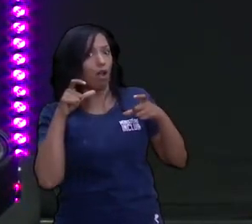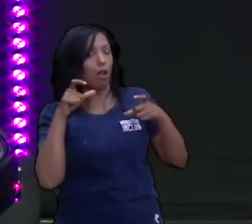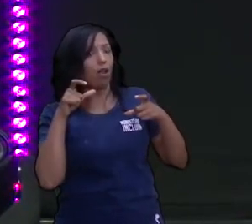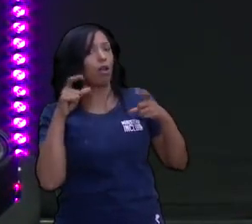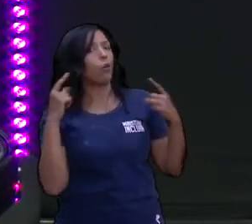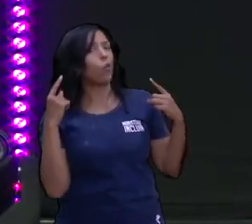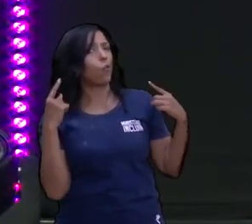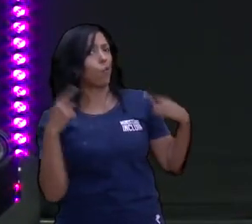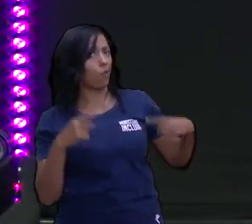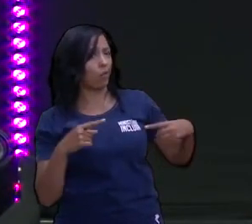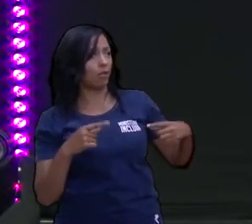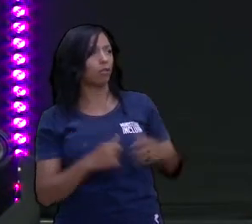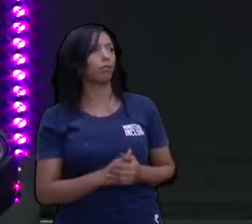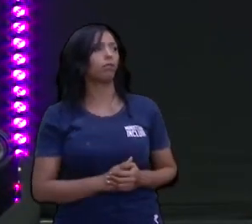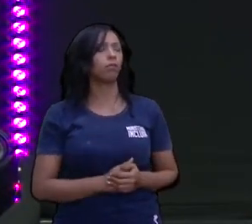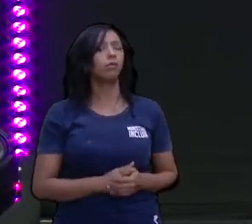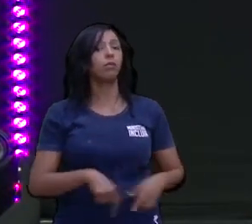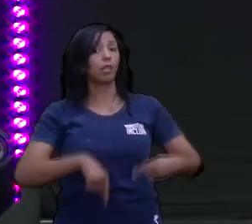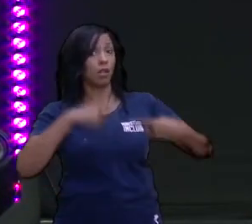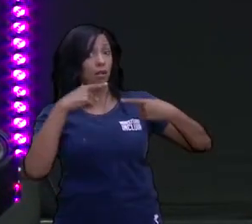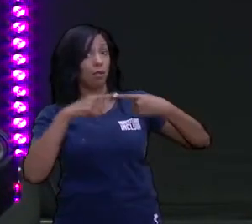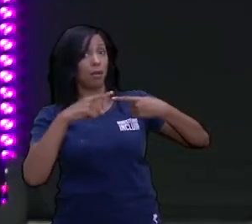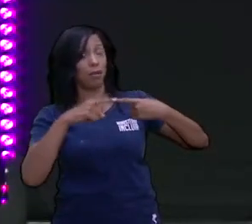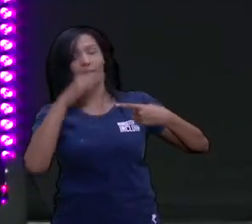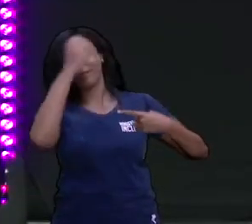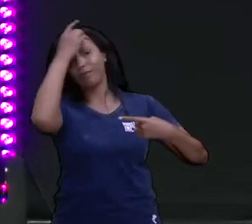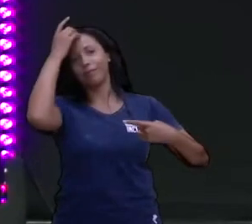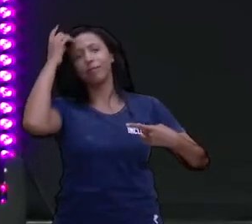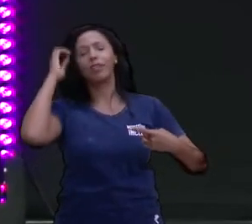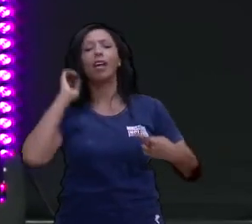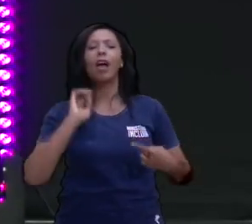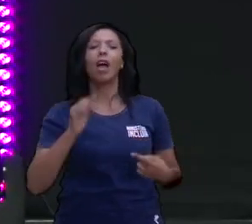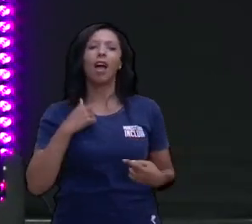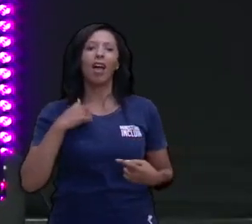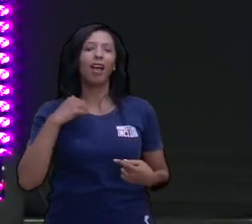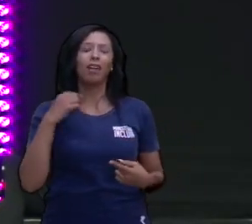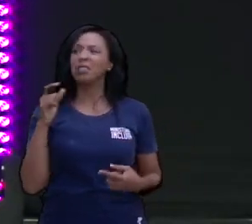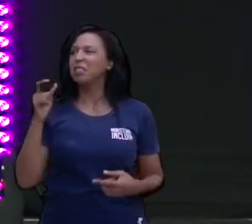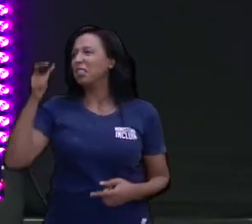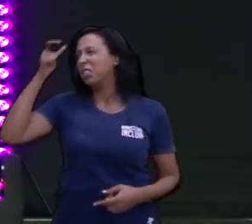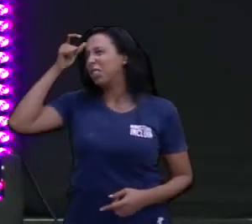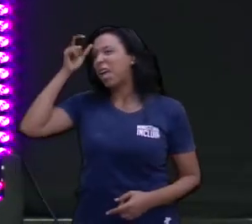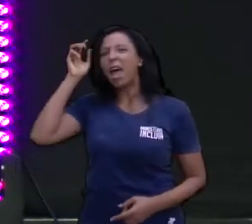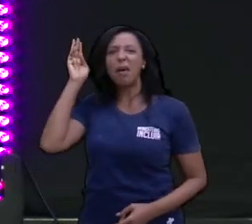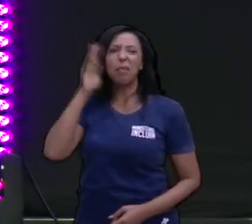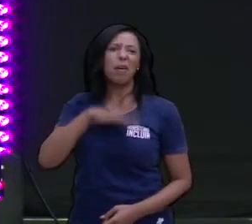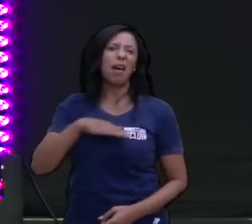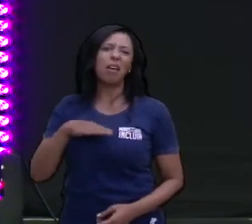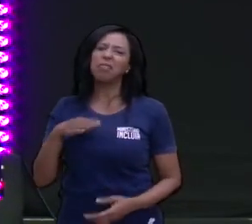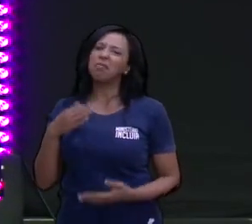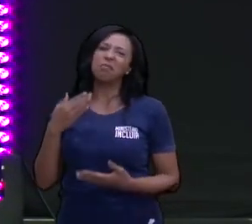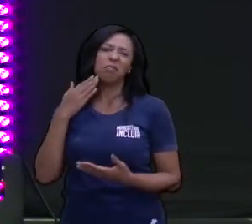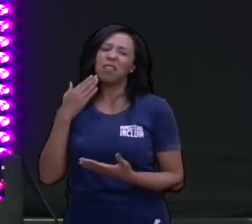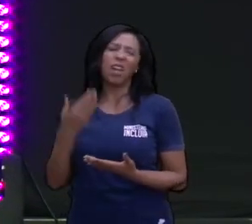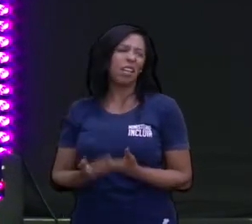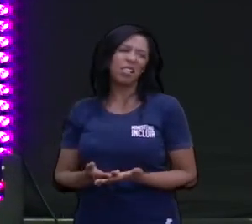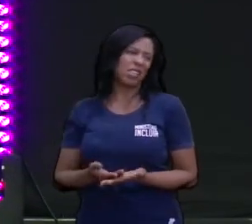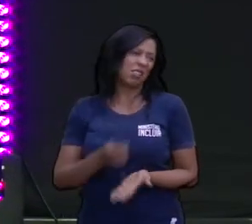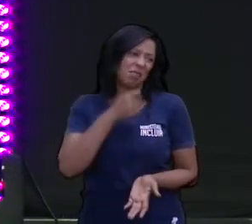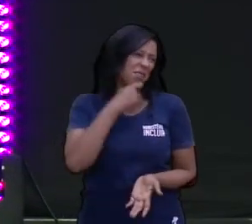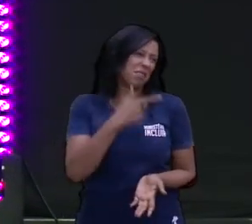é aquele que simplesmente tem uma descrença do mal não tem isso não tem isso não e o outro